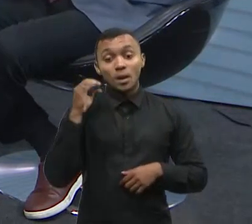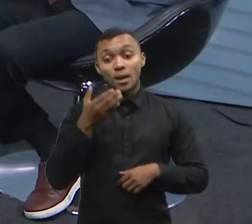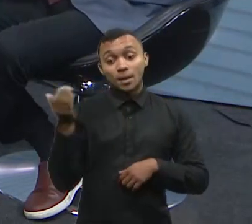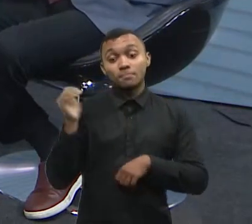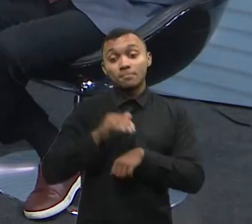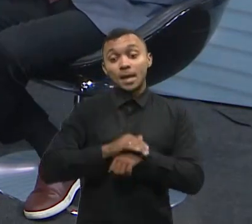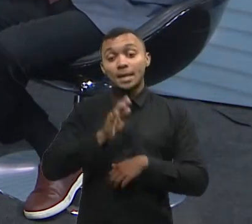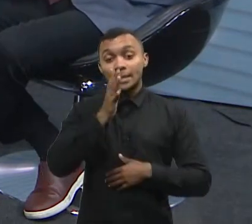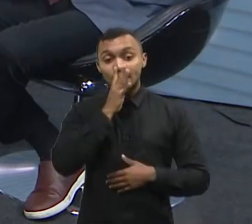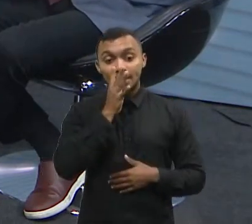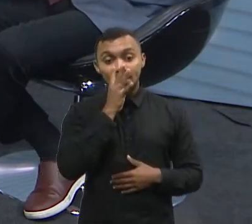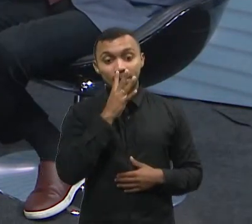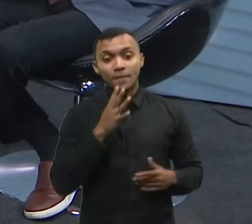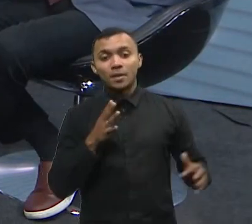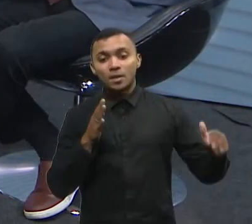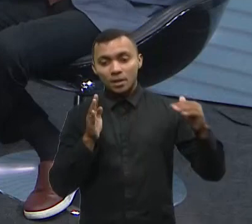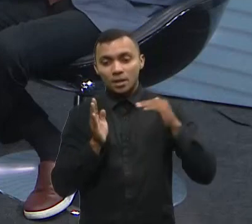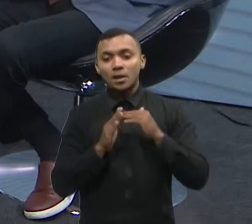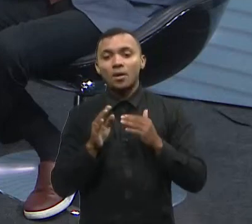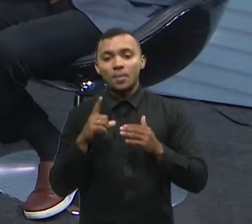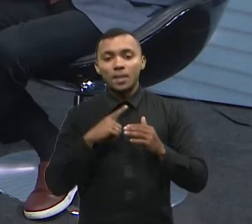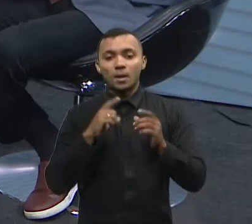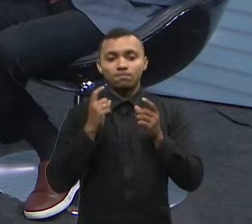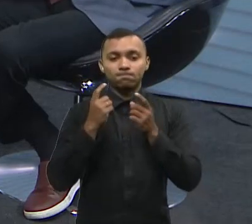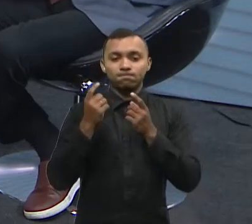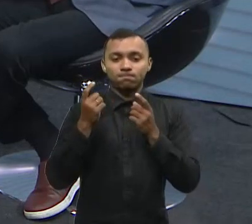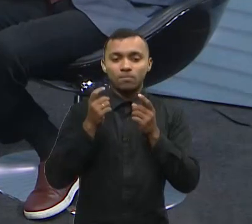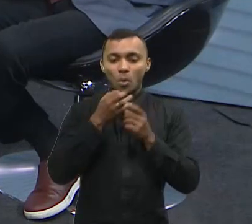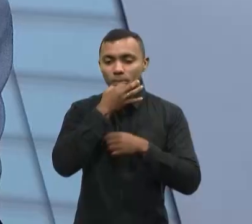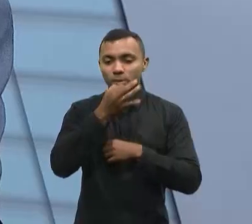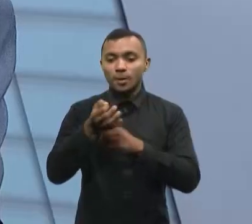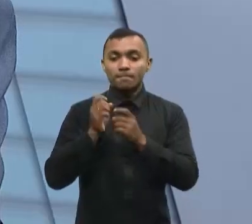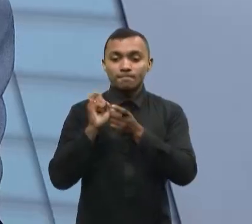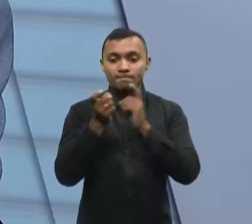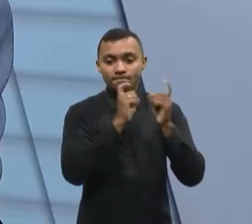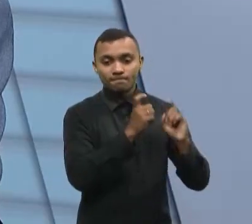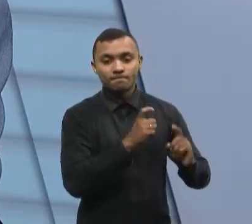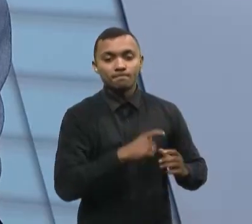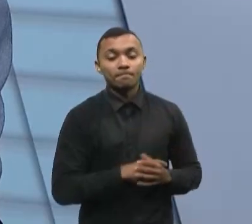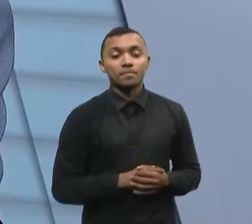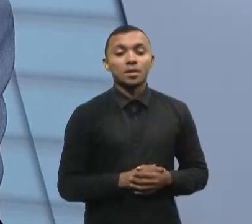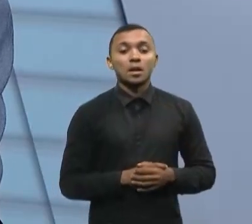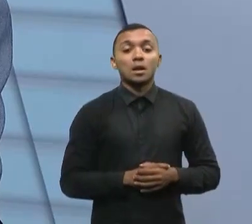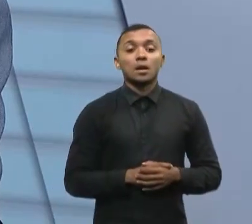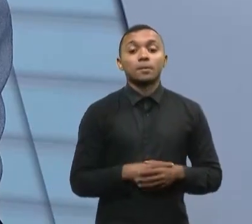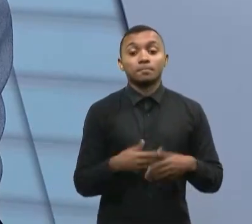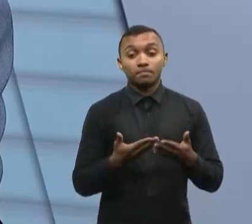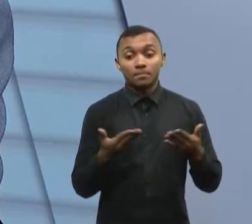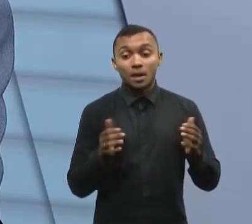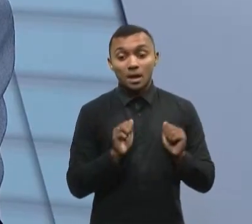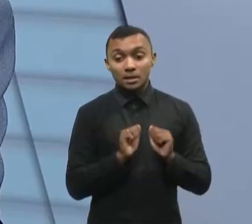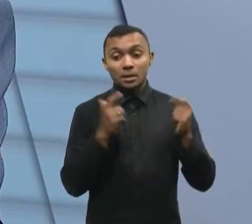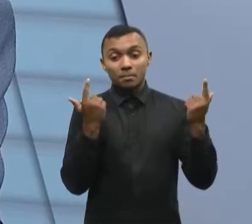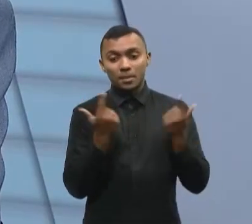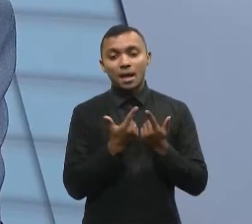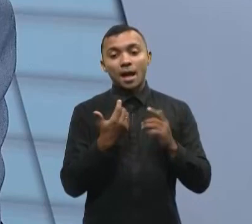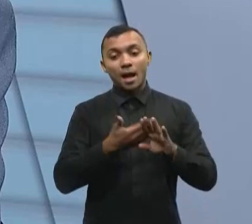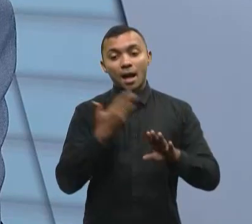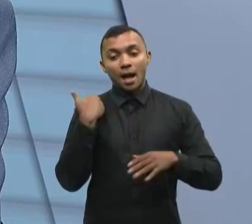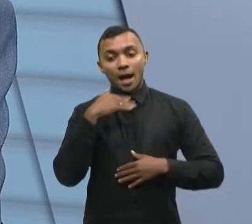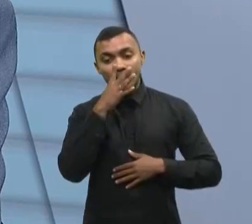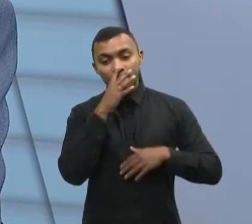assistir e no final a gente discute sobre. Eu, inclusive, durante o evento aqui da Assembleia, que eu acompanhei, na audiência